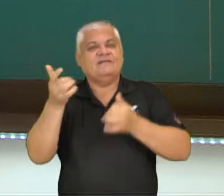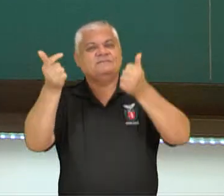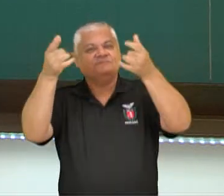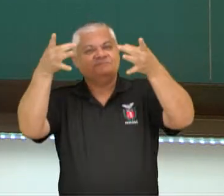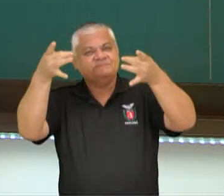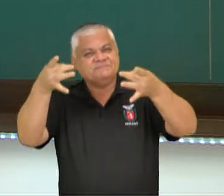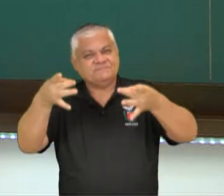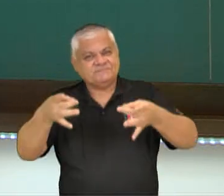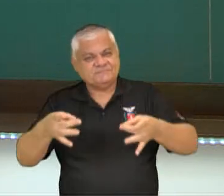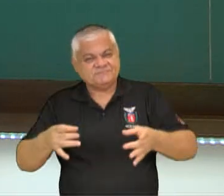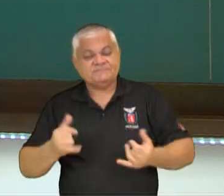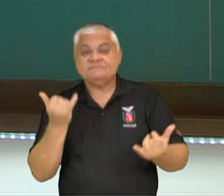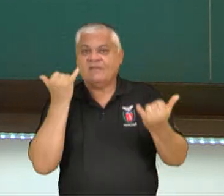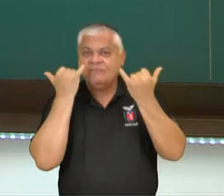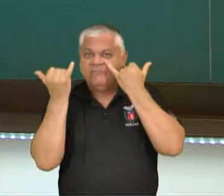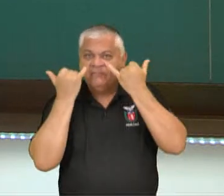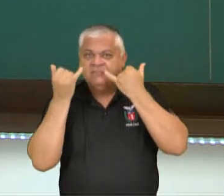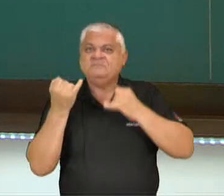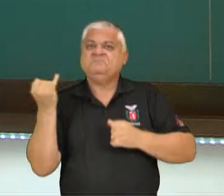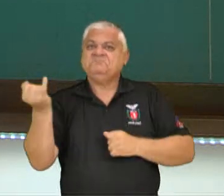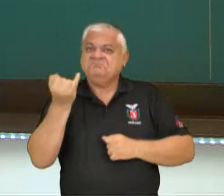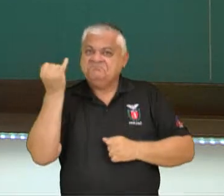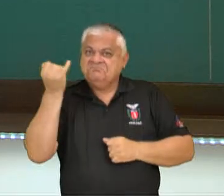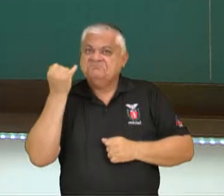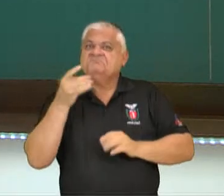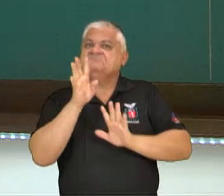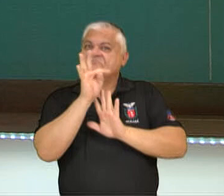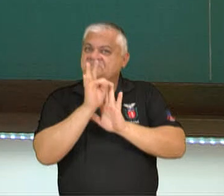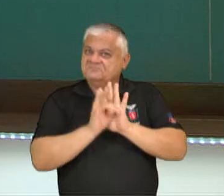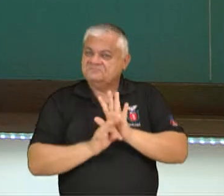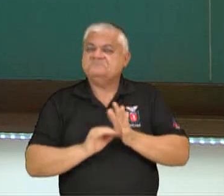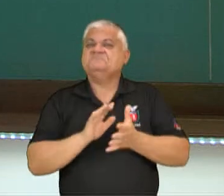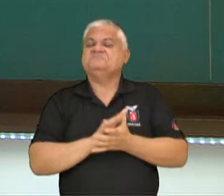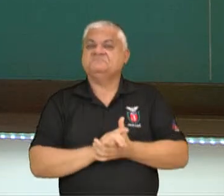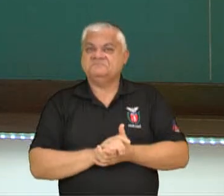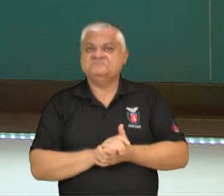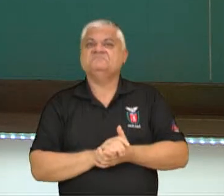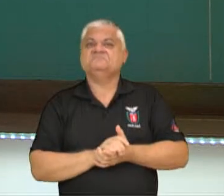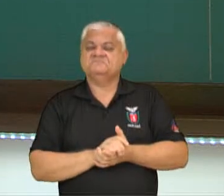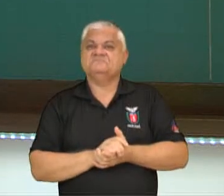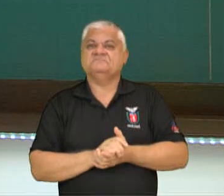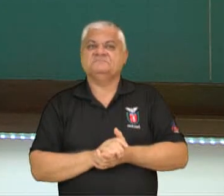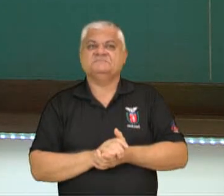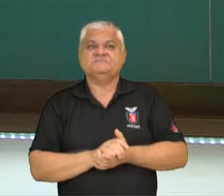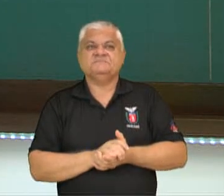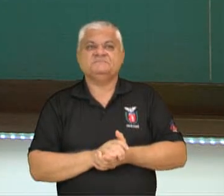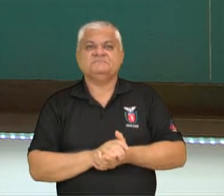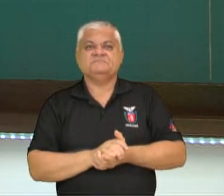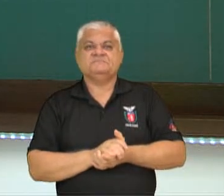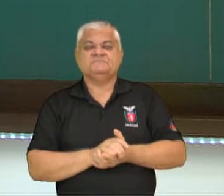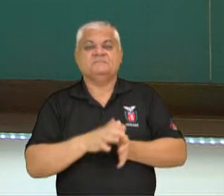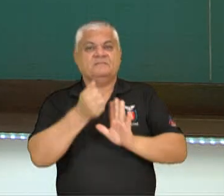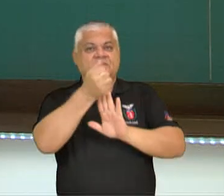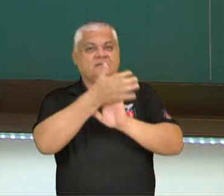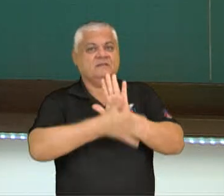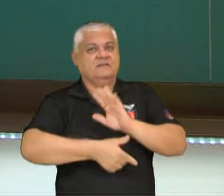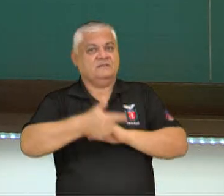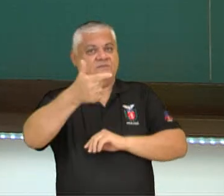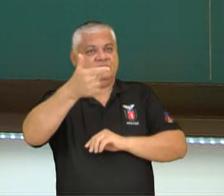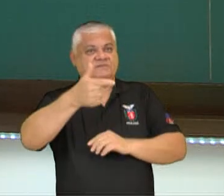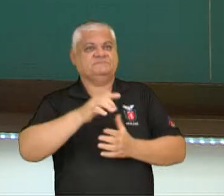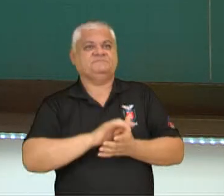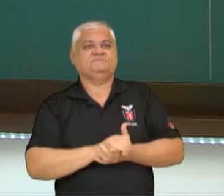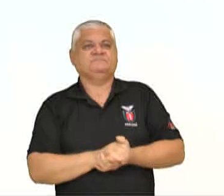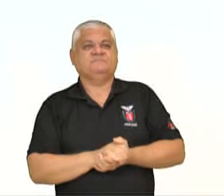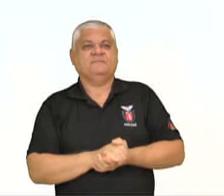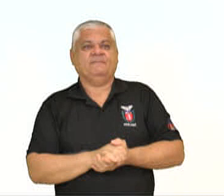trouxe informações importantes dentro desse texto, um texto informativo. Vamos para a segunda